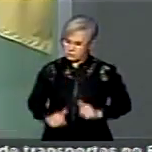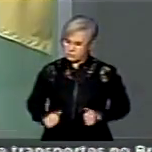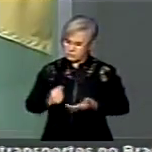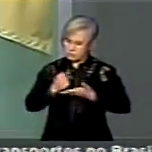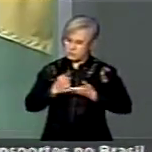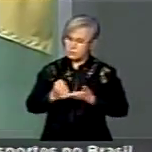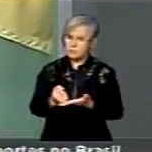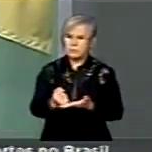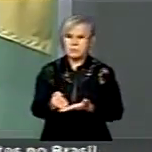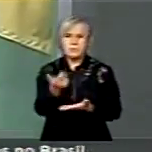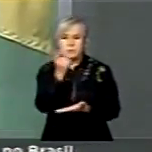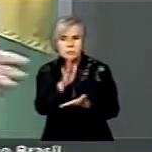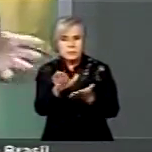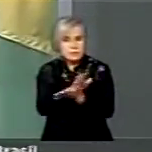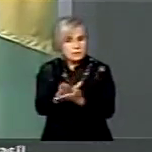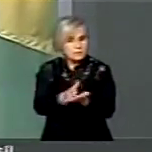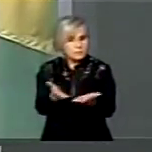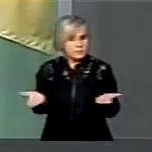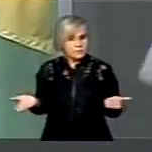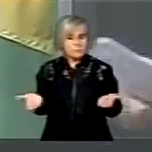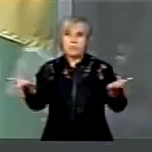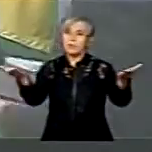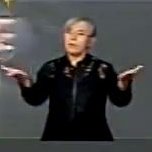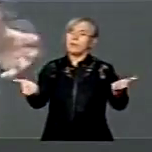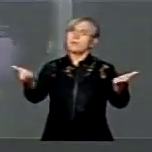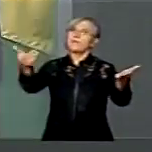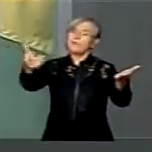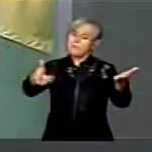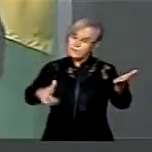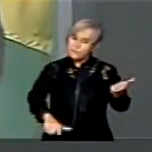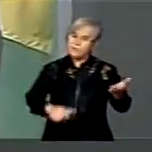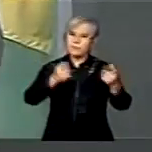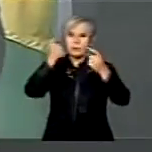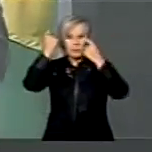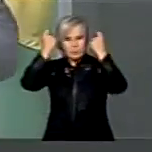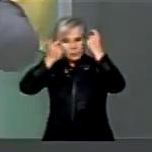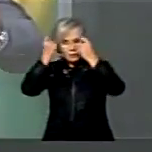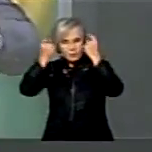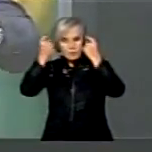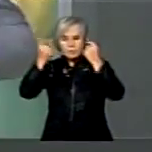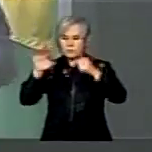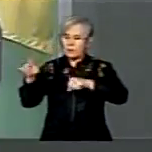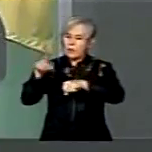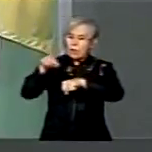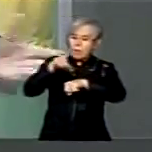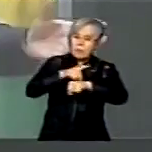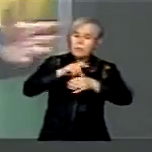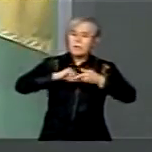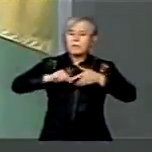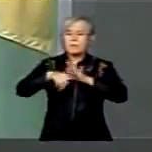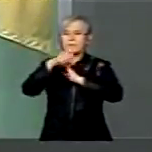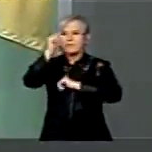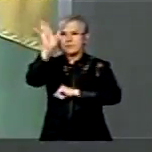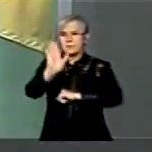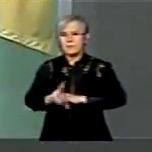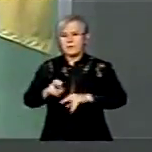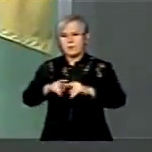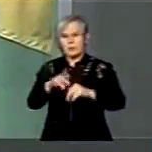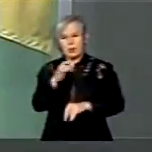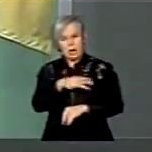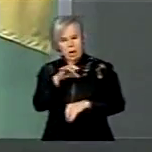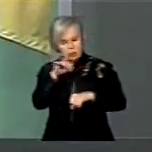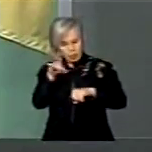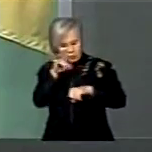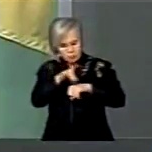sanitário, foram viabilizados. E está aí de novo essa preocupação do povo brasileiro com medo de um simples